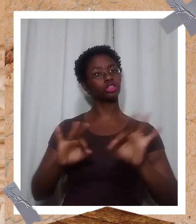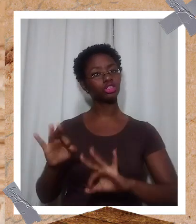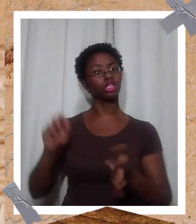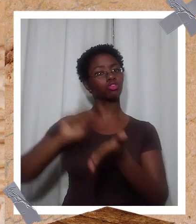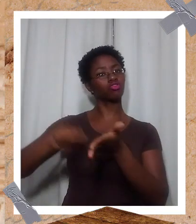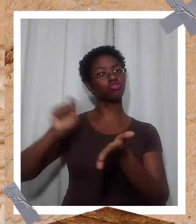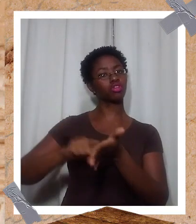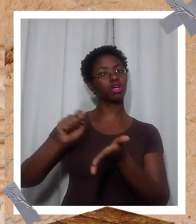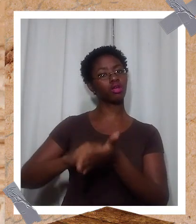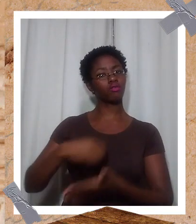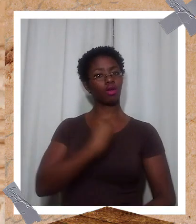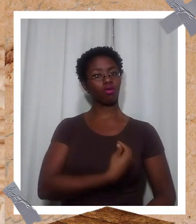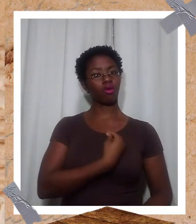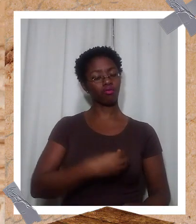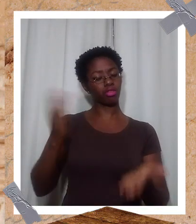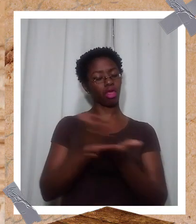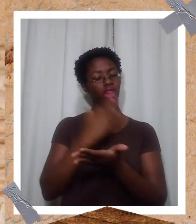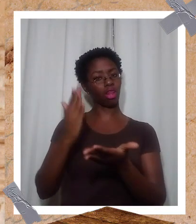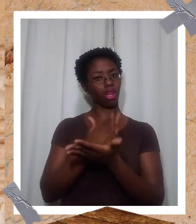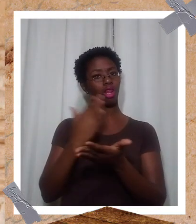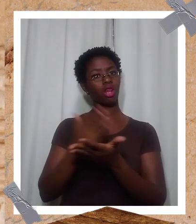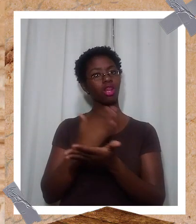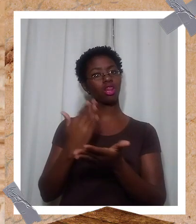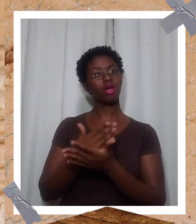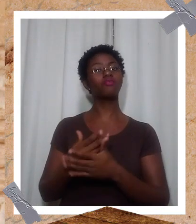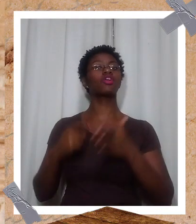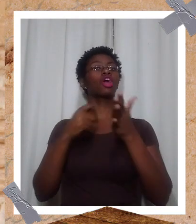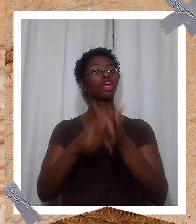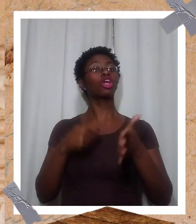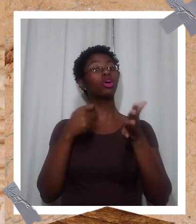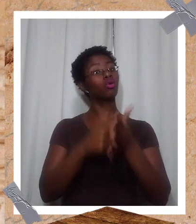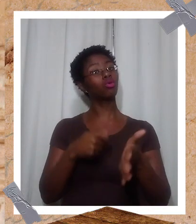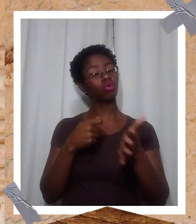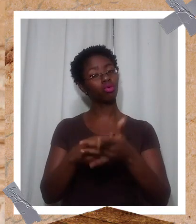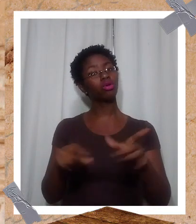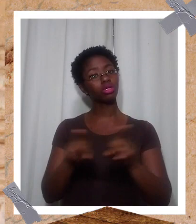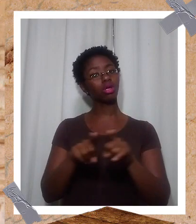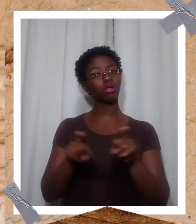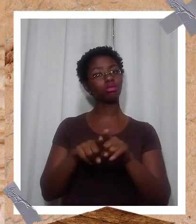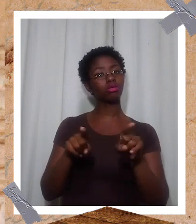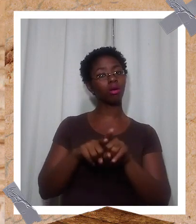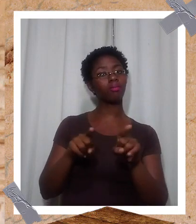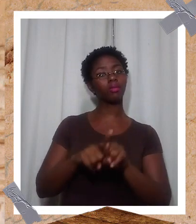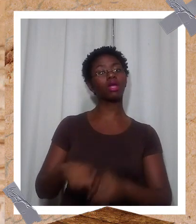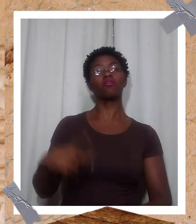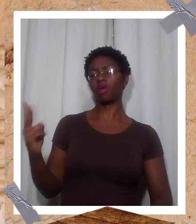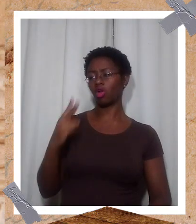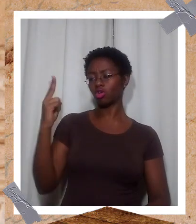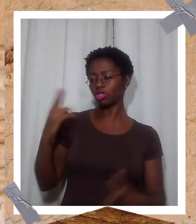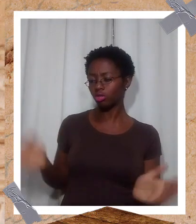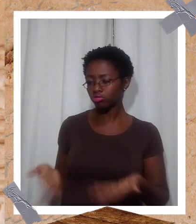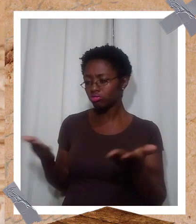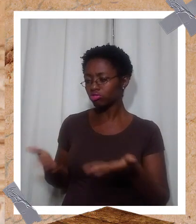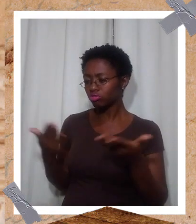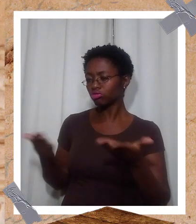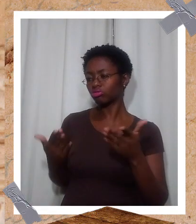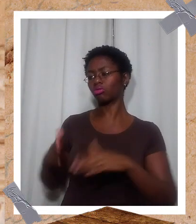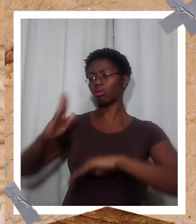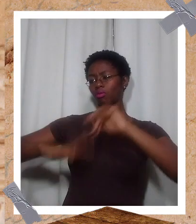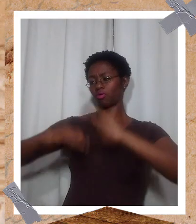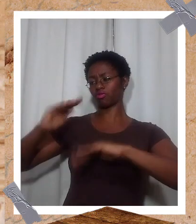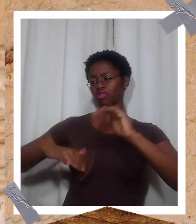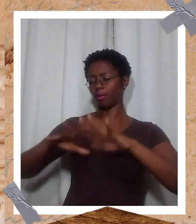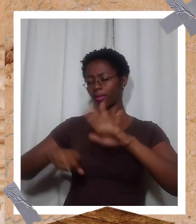luta incessantemente pela inclusão, reconhecimento, valorização do trabalho dos catadores de materiais